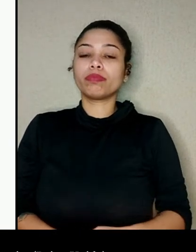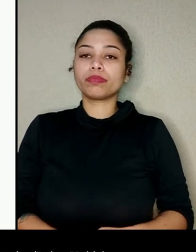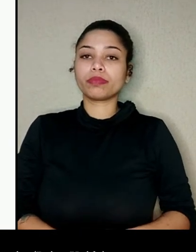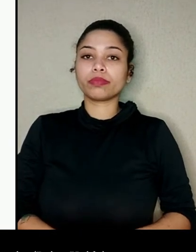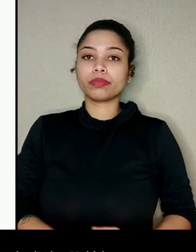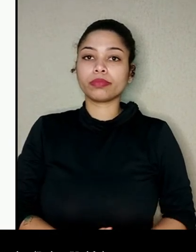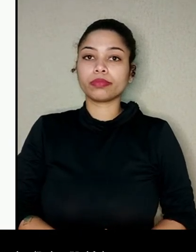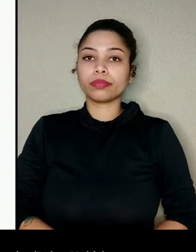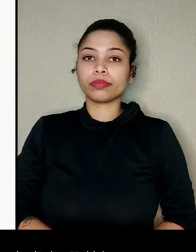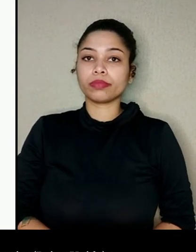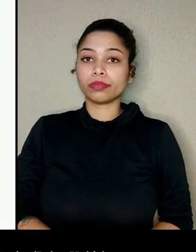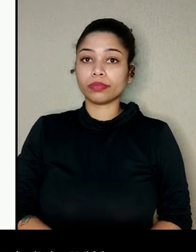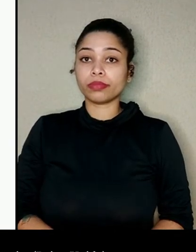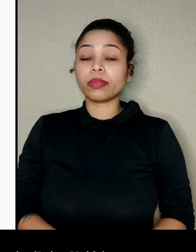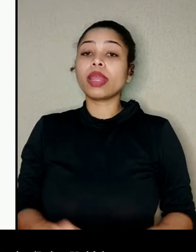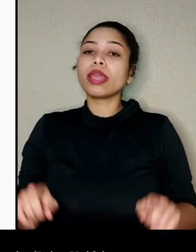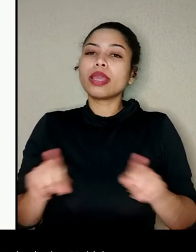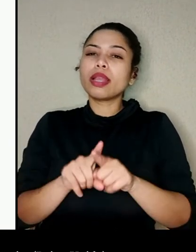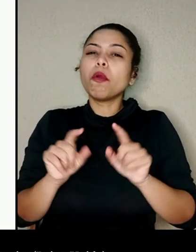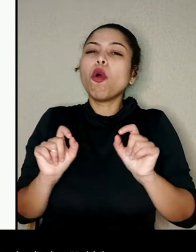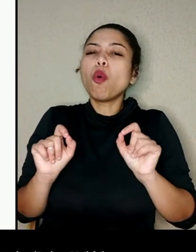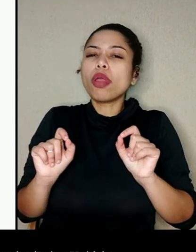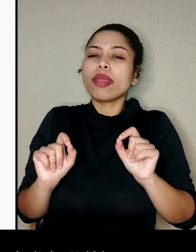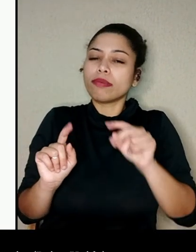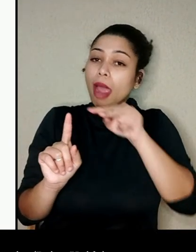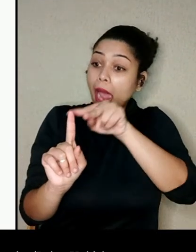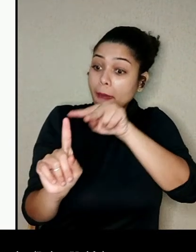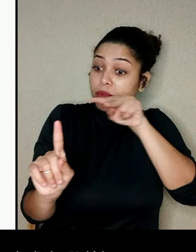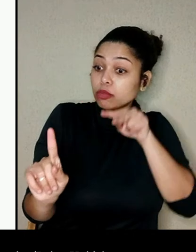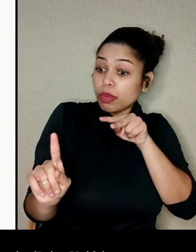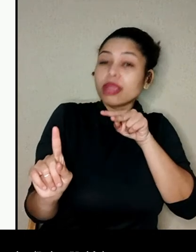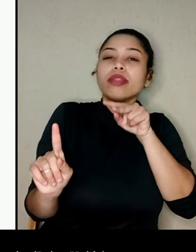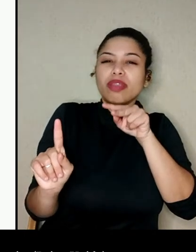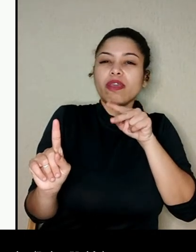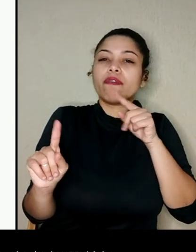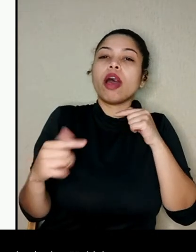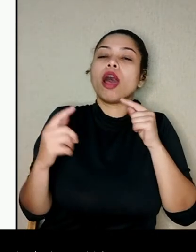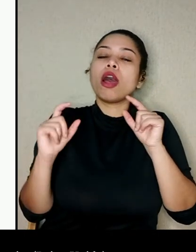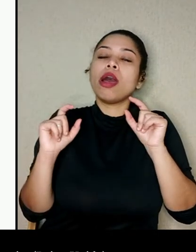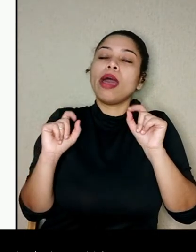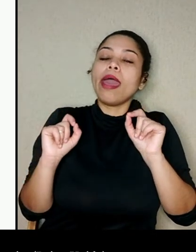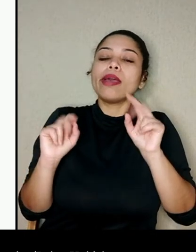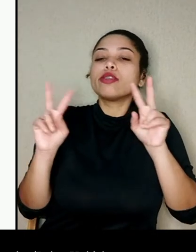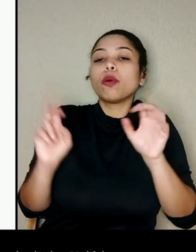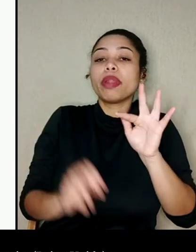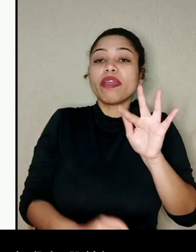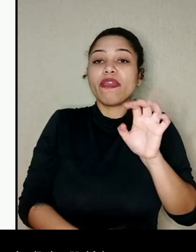um fetiche do ponto de vista da commodity do ponto de vista sexual também